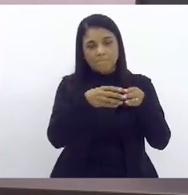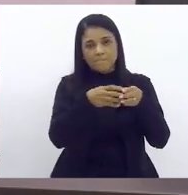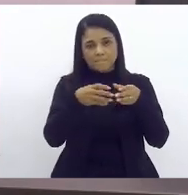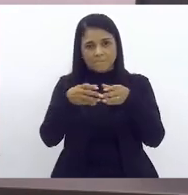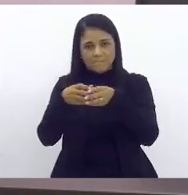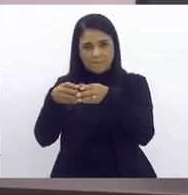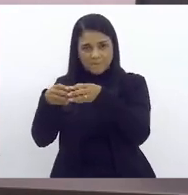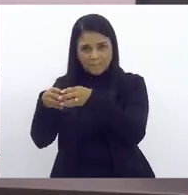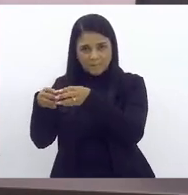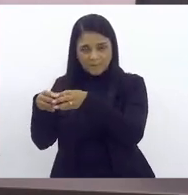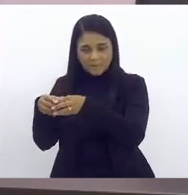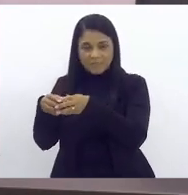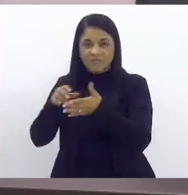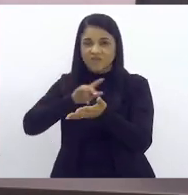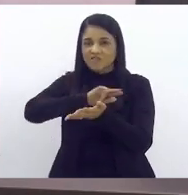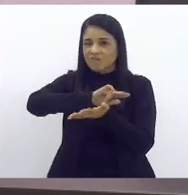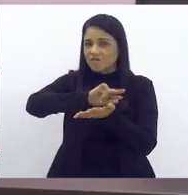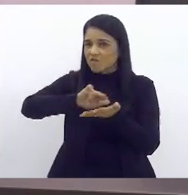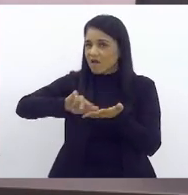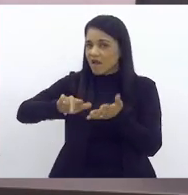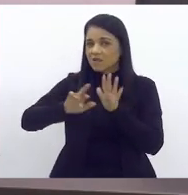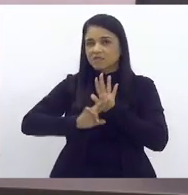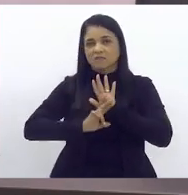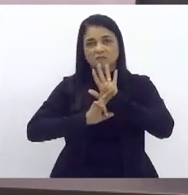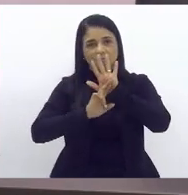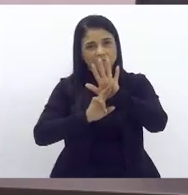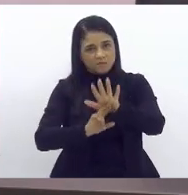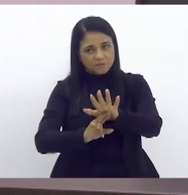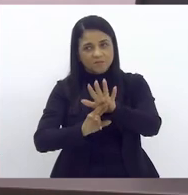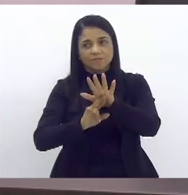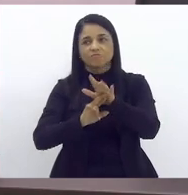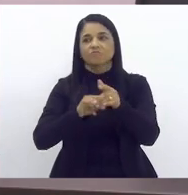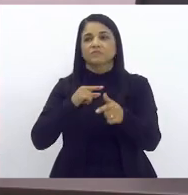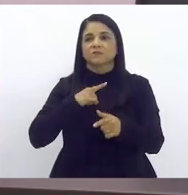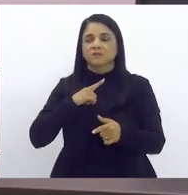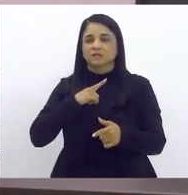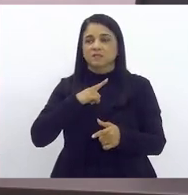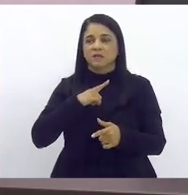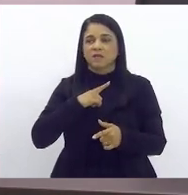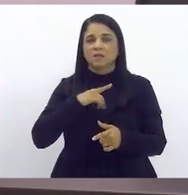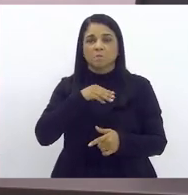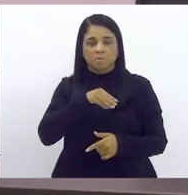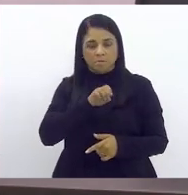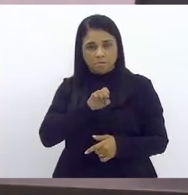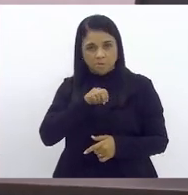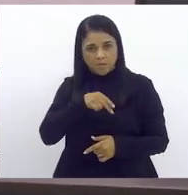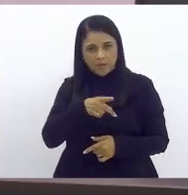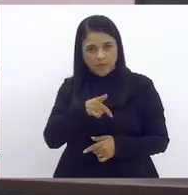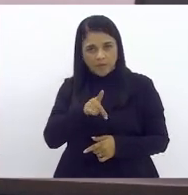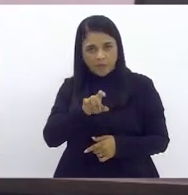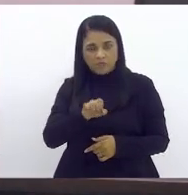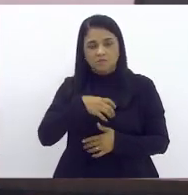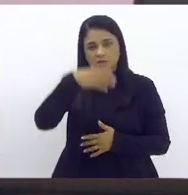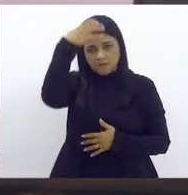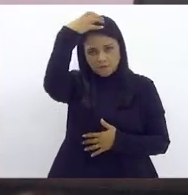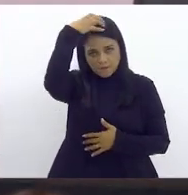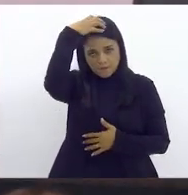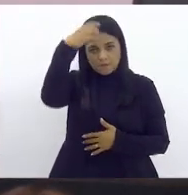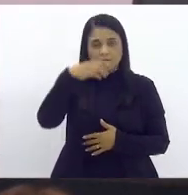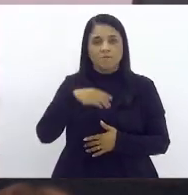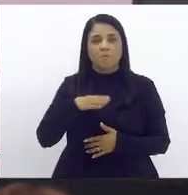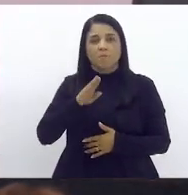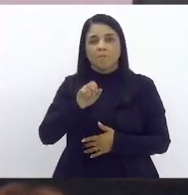categorias. Temos várias representações em Mendes, em Angra dos Reis, Barra